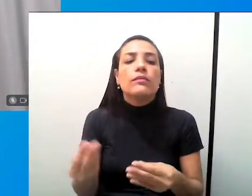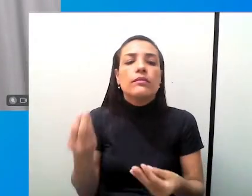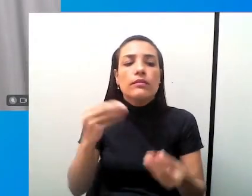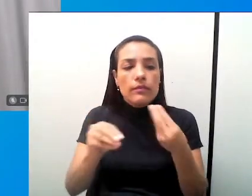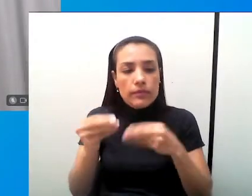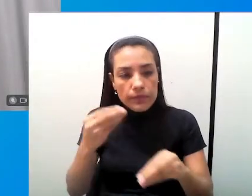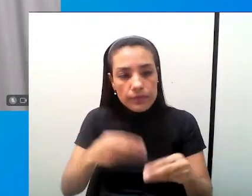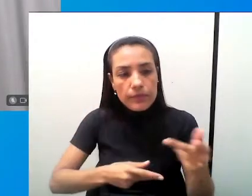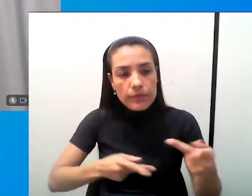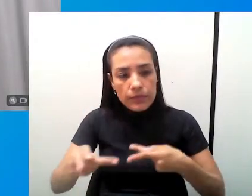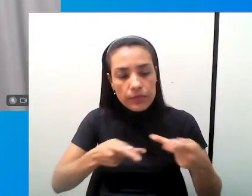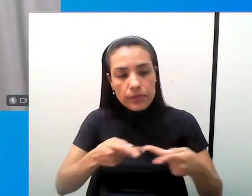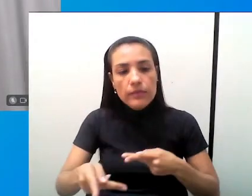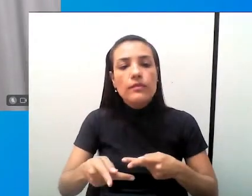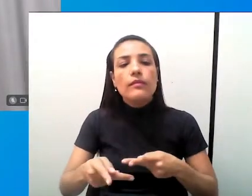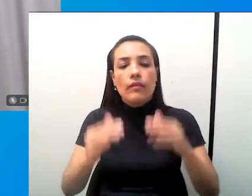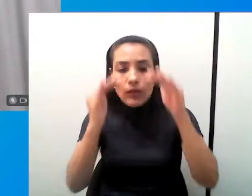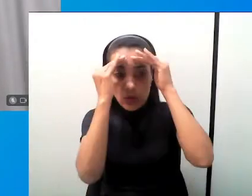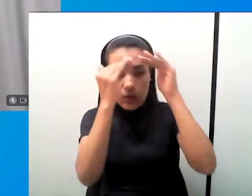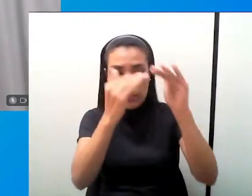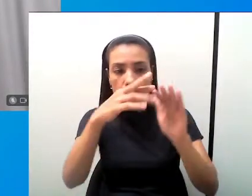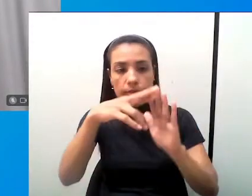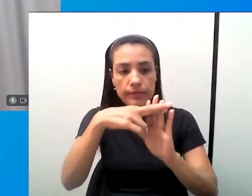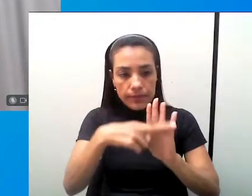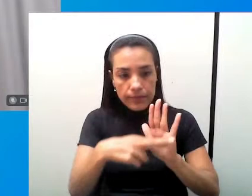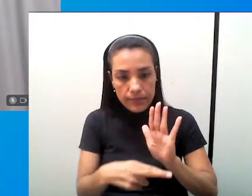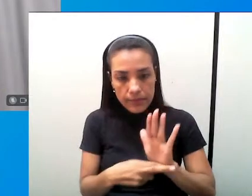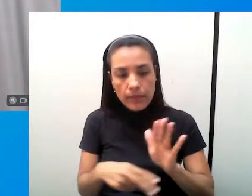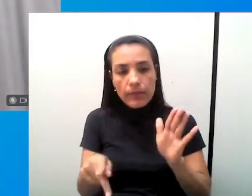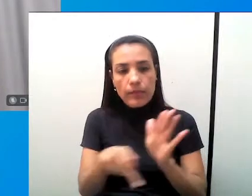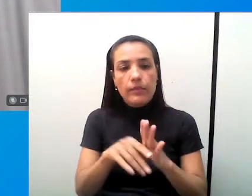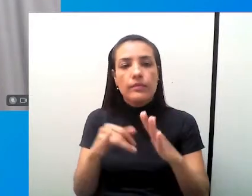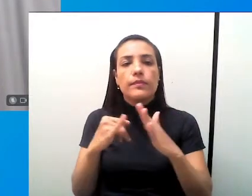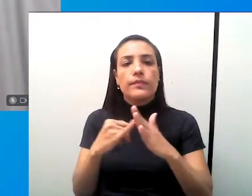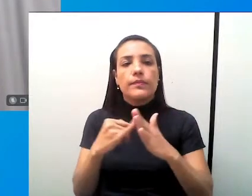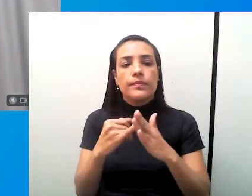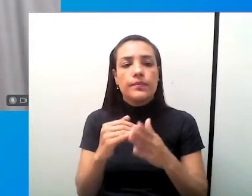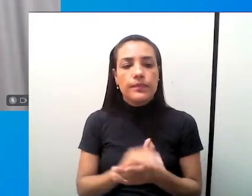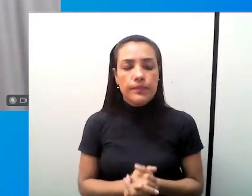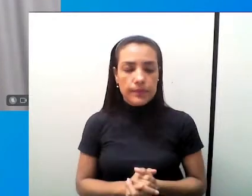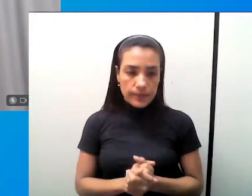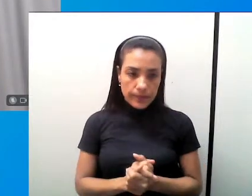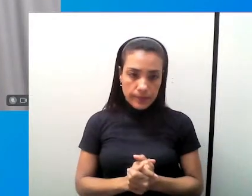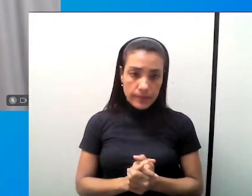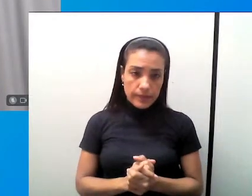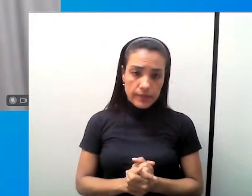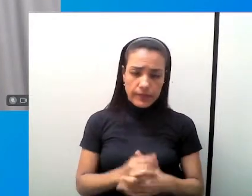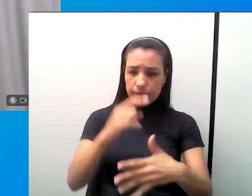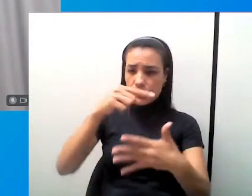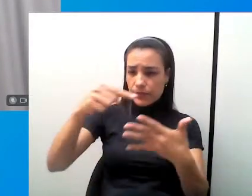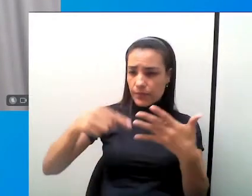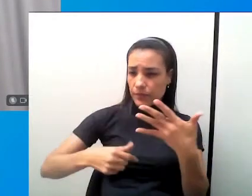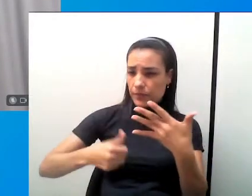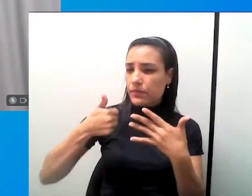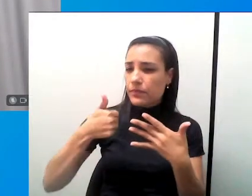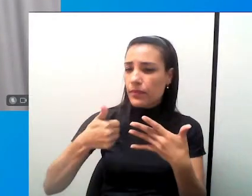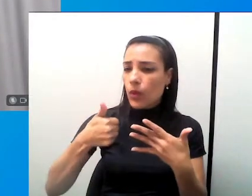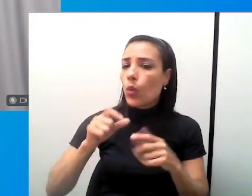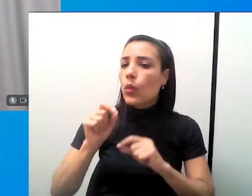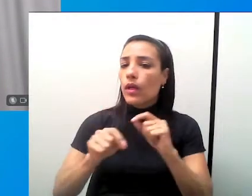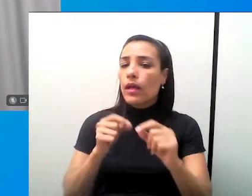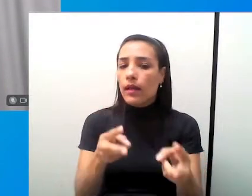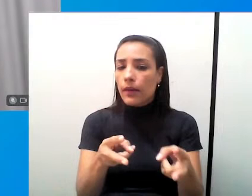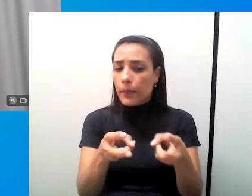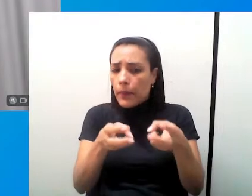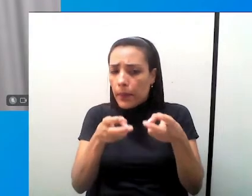regulamentos que já regem, né, dentro da instituição. E os grandes benefícios, né, que a gente percebe com